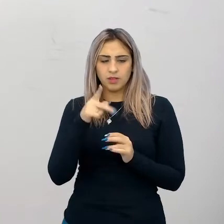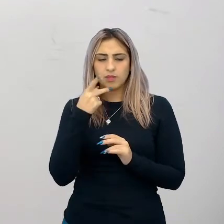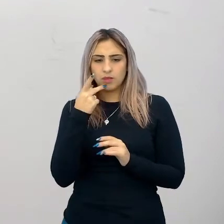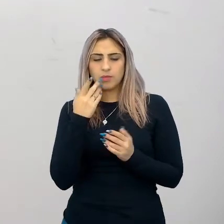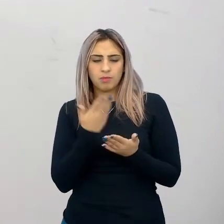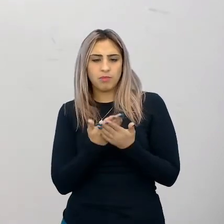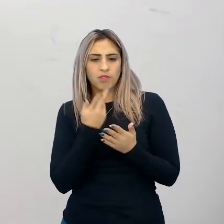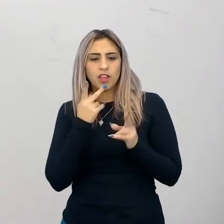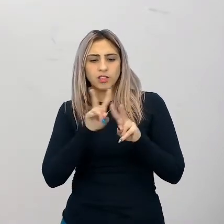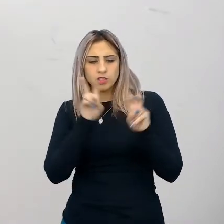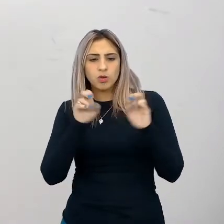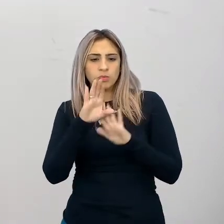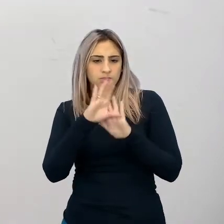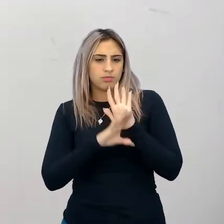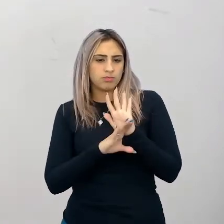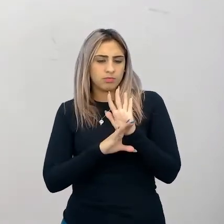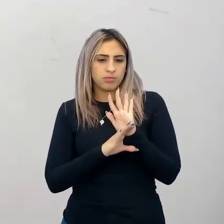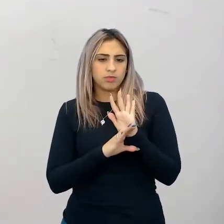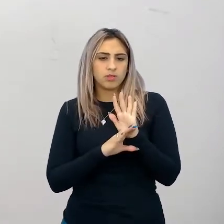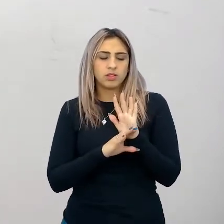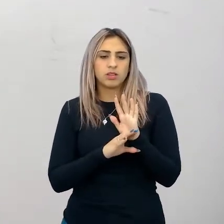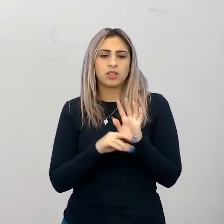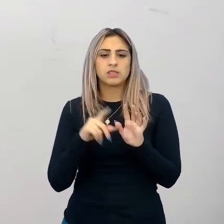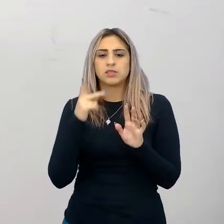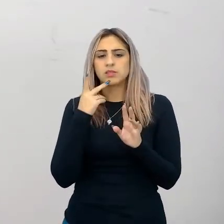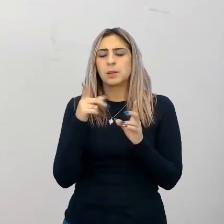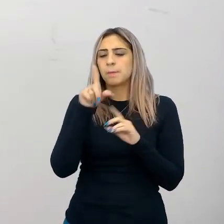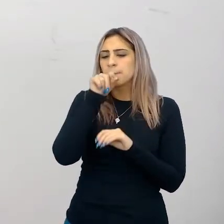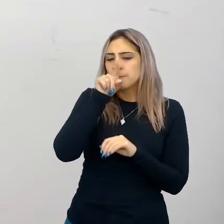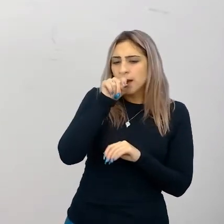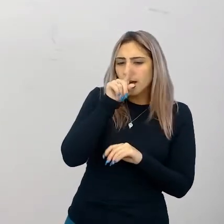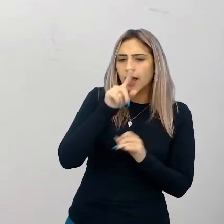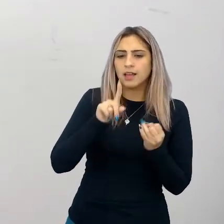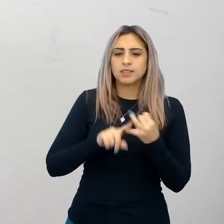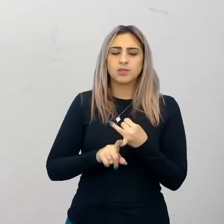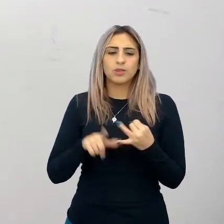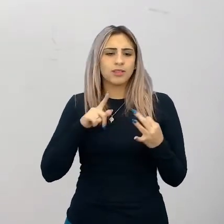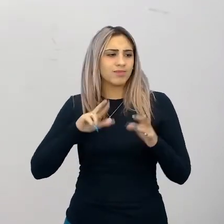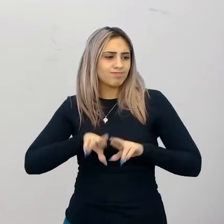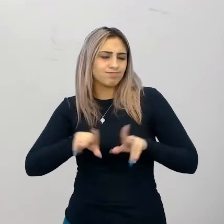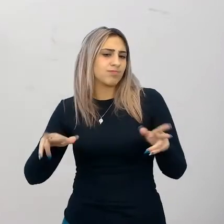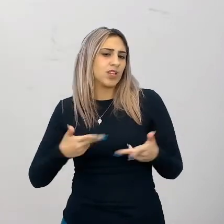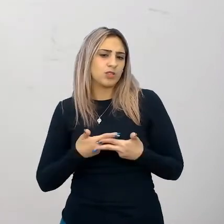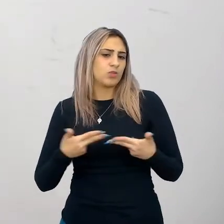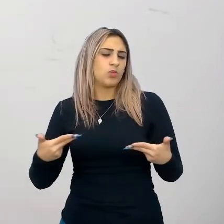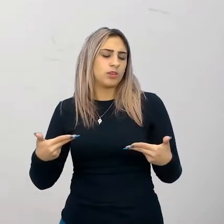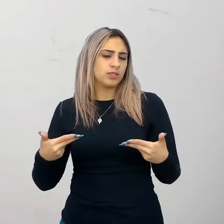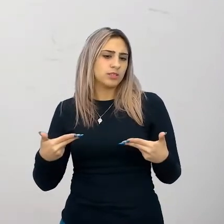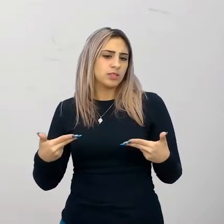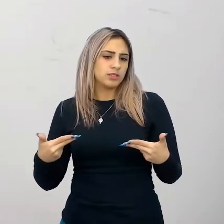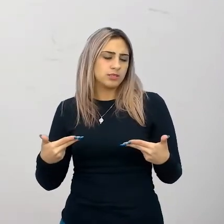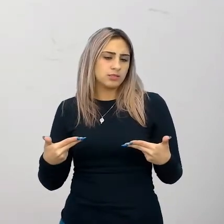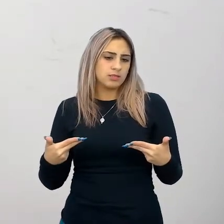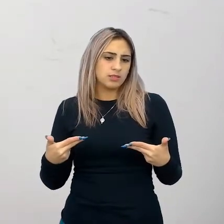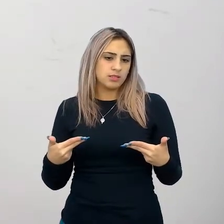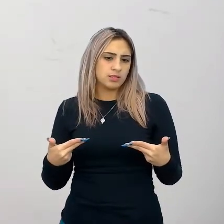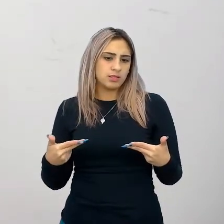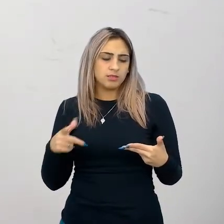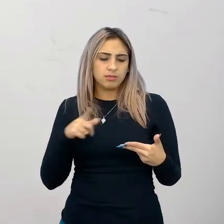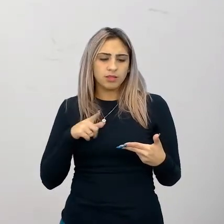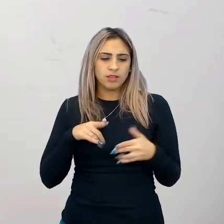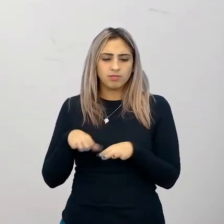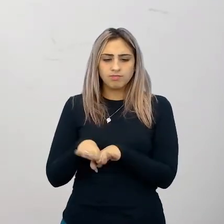isso. Então, quais filmes tem lá? Lá tem Oliver Twist, tem Os Pássaros, tem muita coisa. Tem um filme que é a comédia